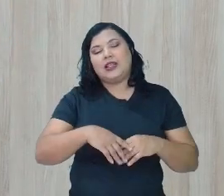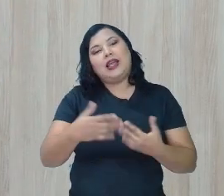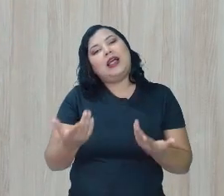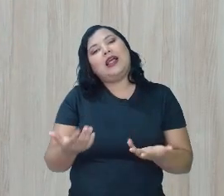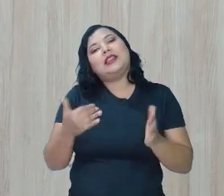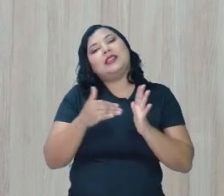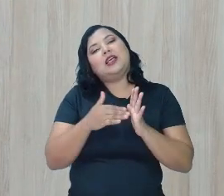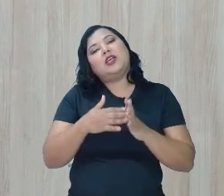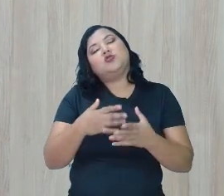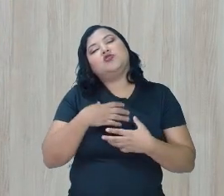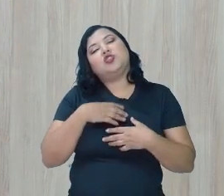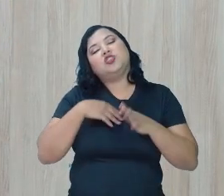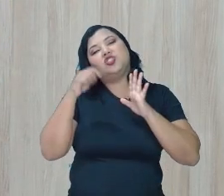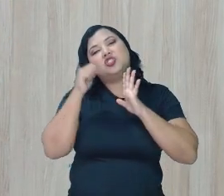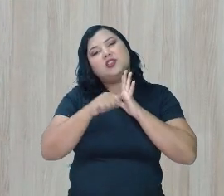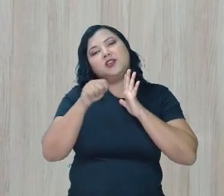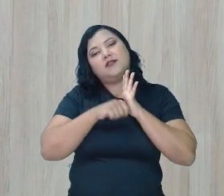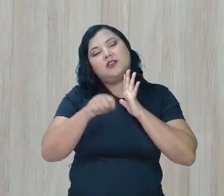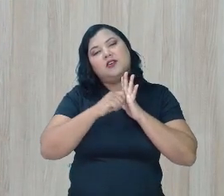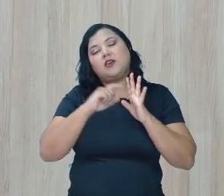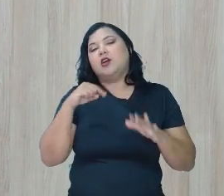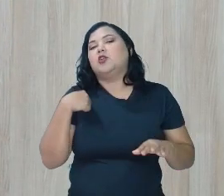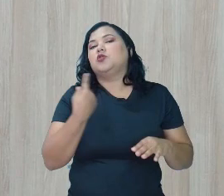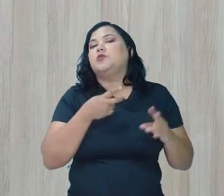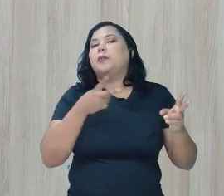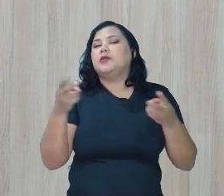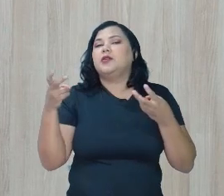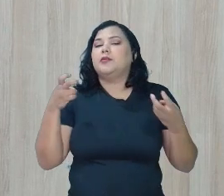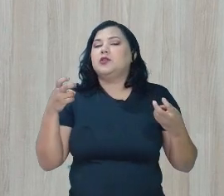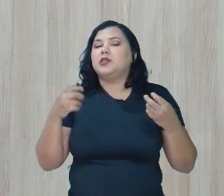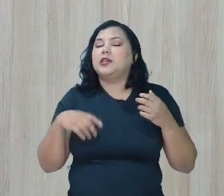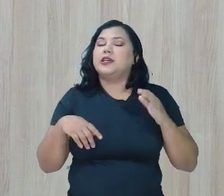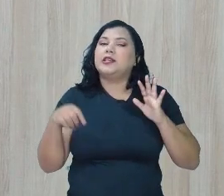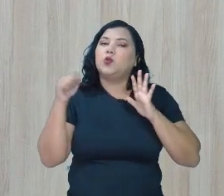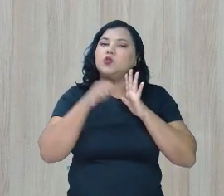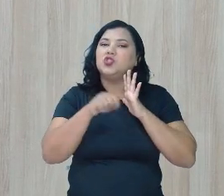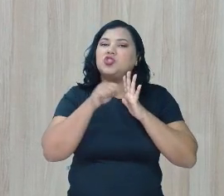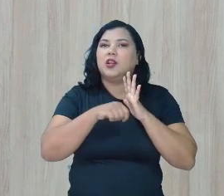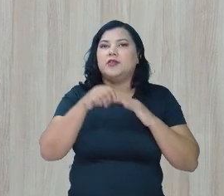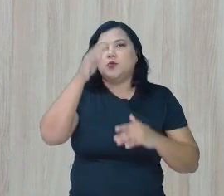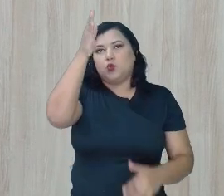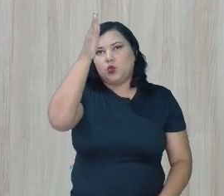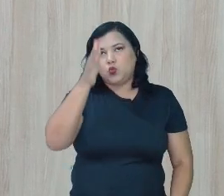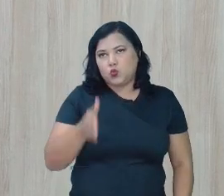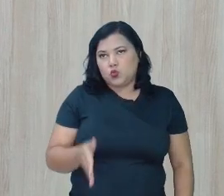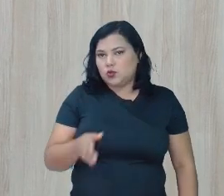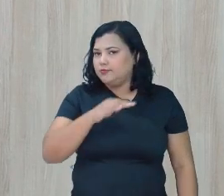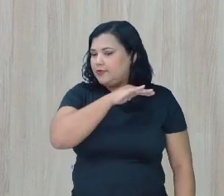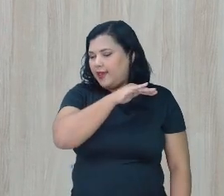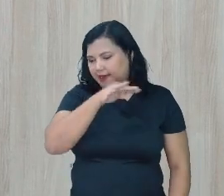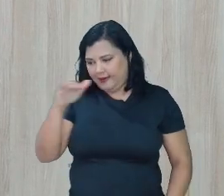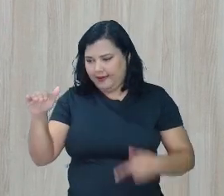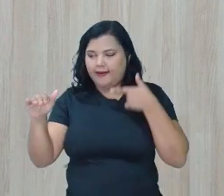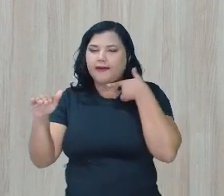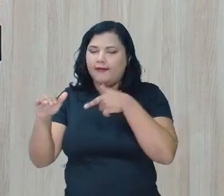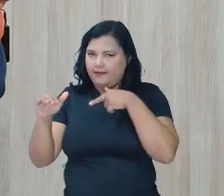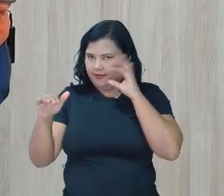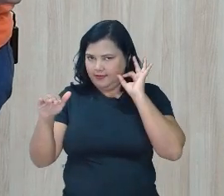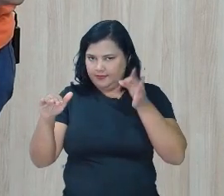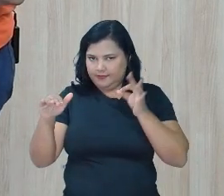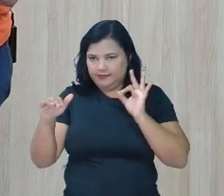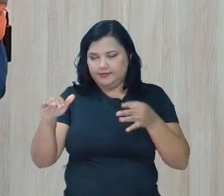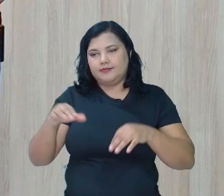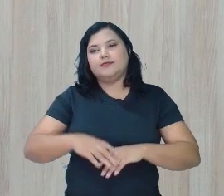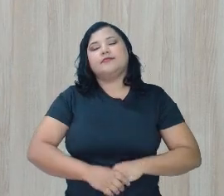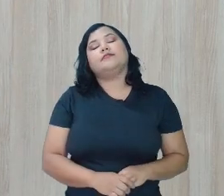formato também de escrever, não é? Nós vimos que não se escreve de forma vertical, é horizontal. Então,